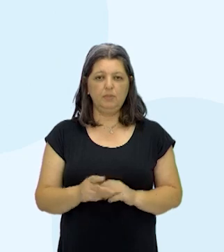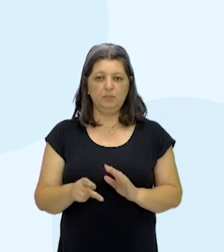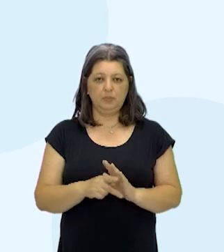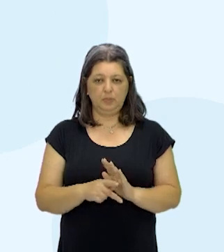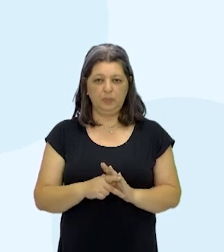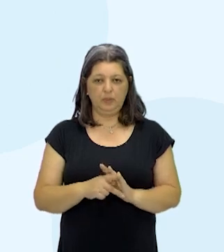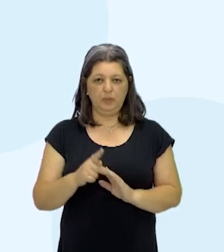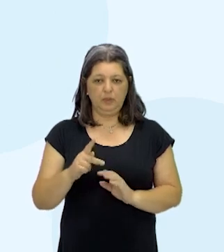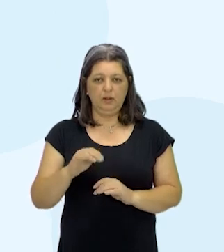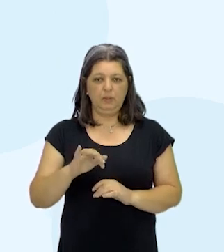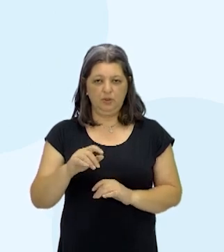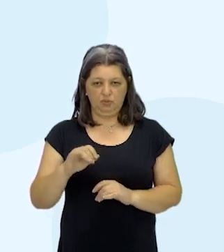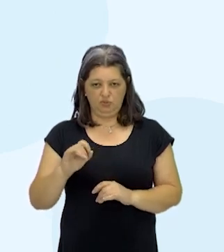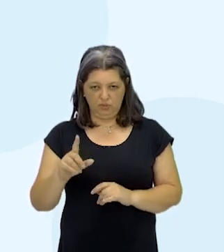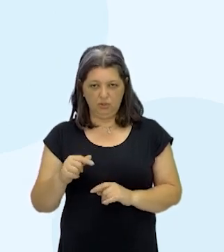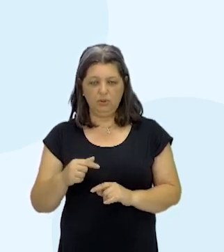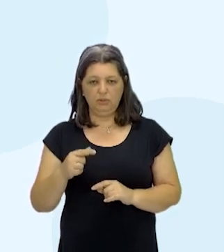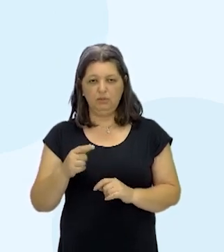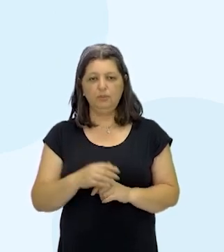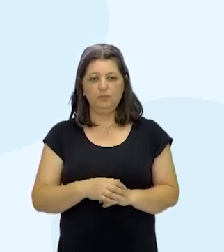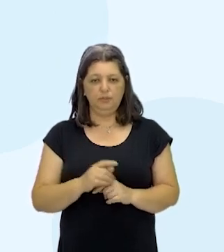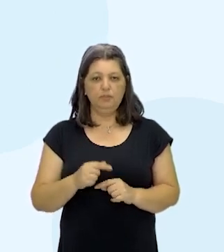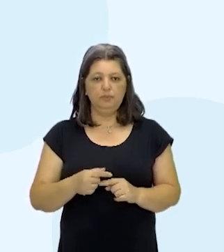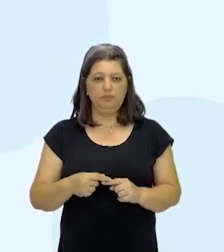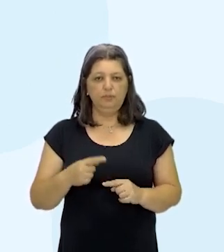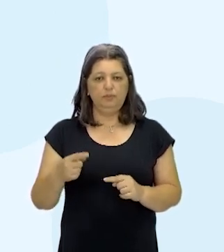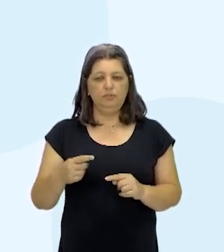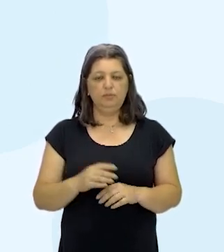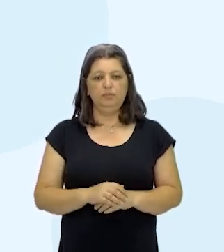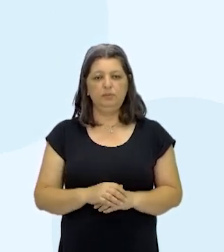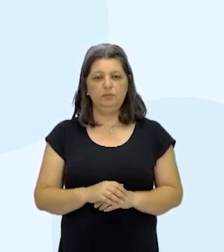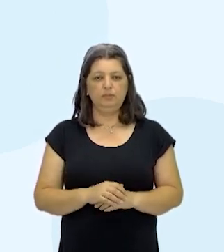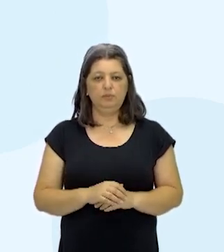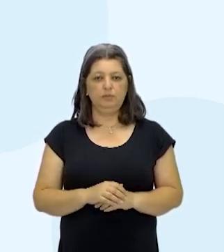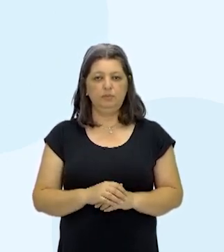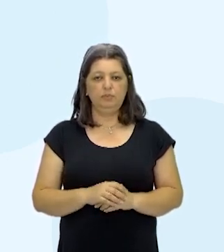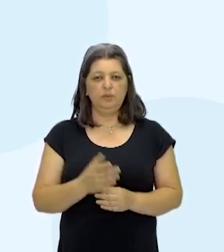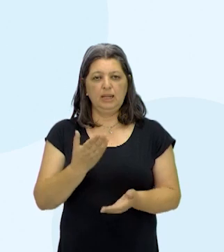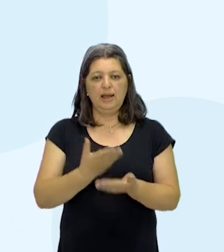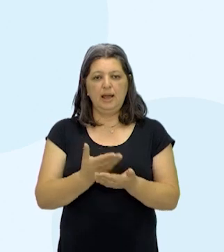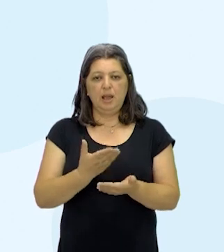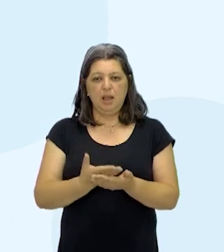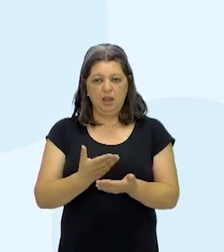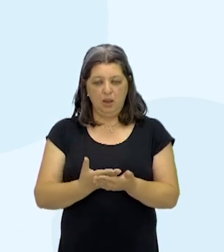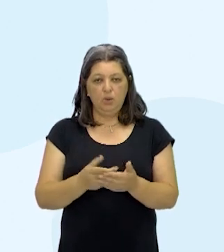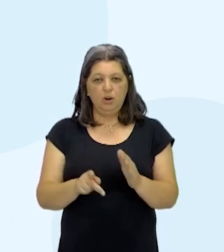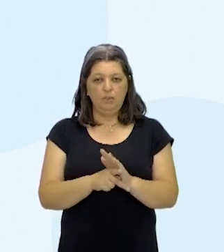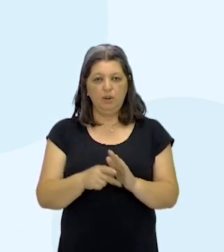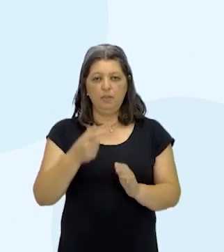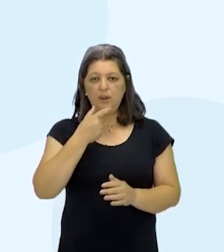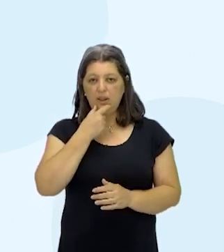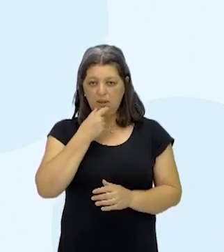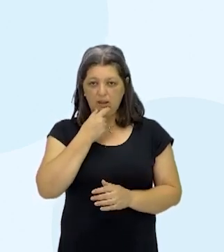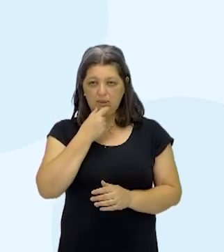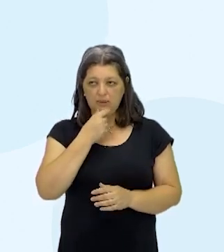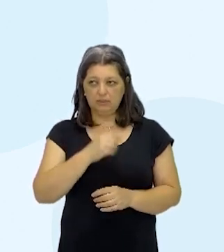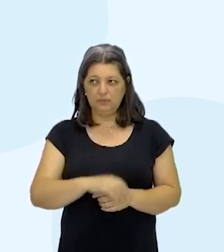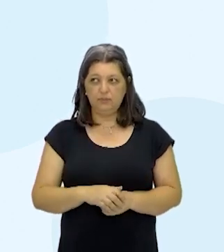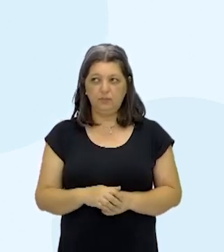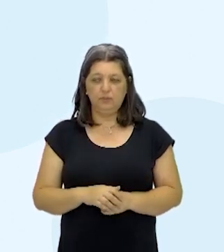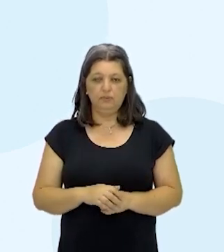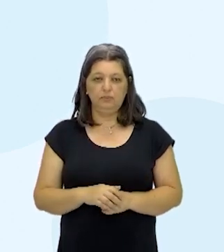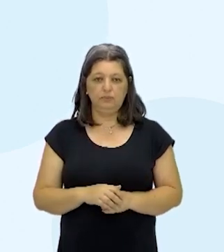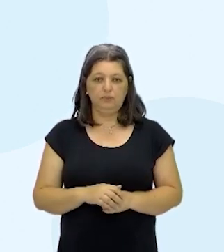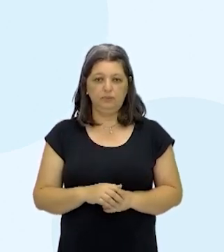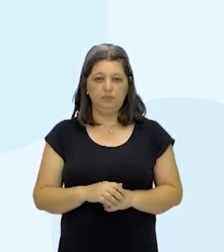Prejudice. And Discrimination. Ok? O título da nossa aula envolveu a palavra Discrimination. E a gente vai ver o porquê,